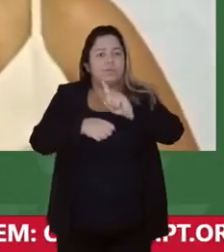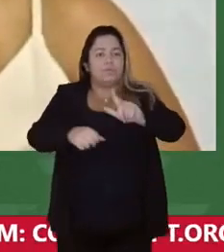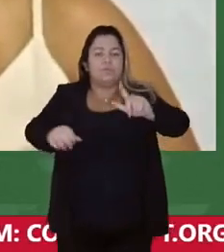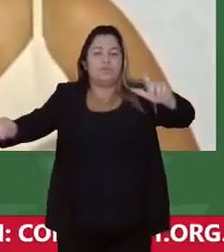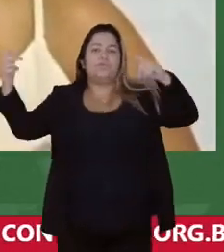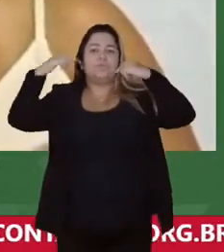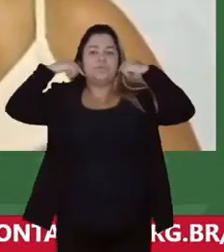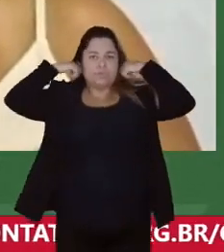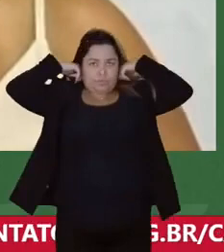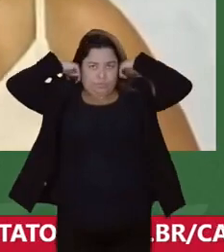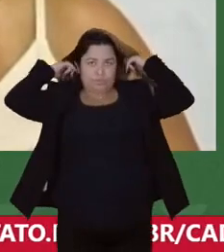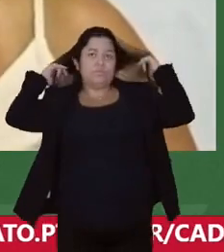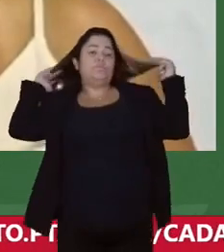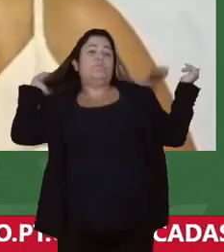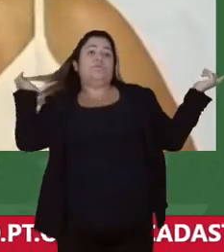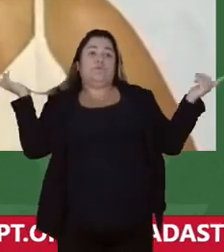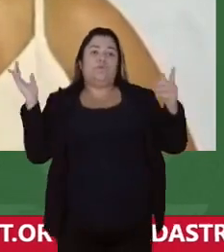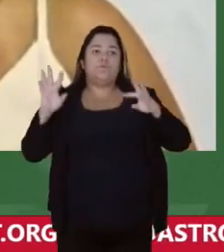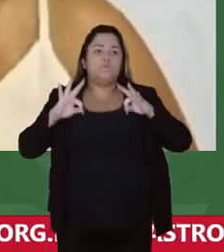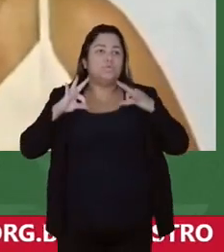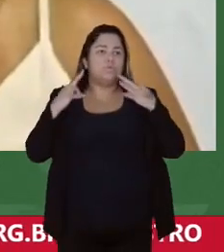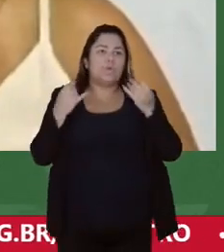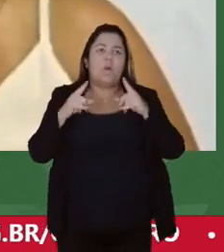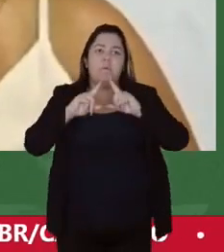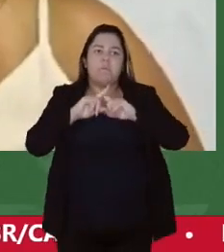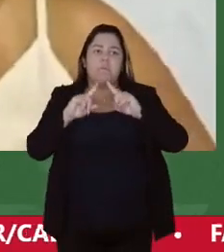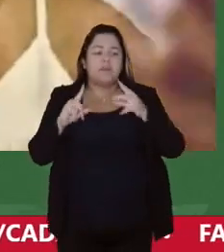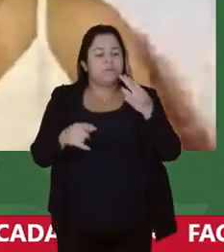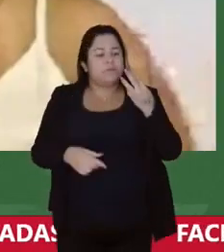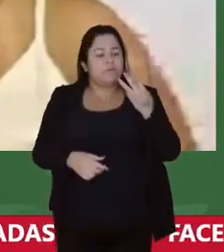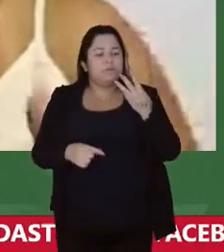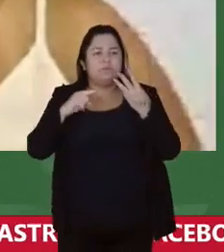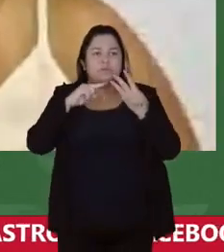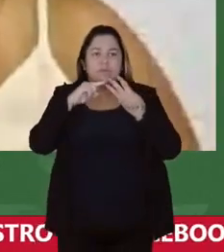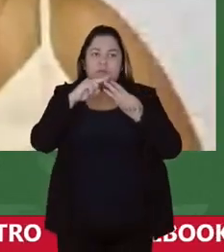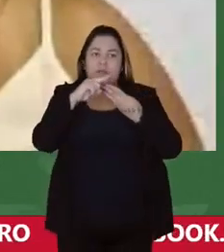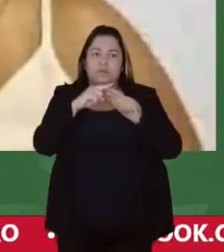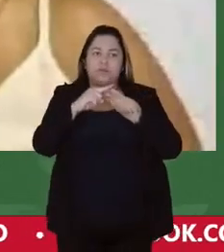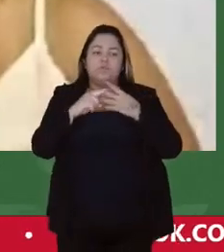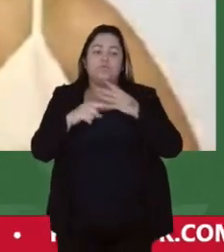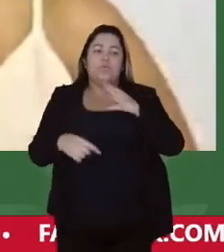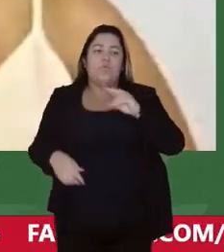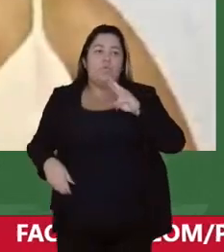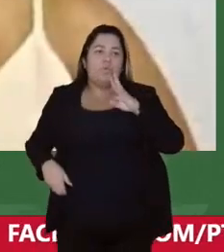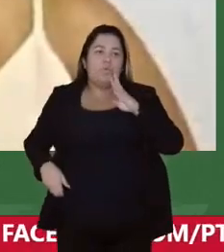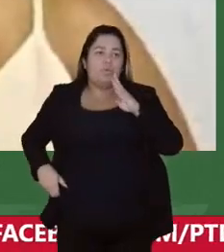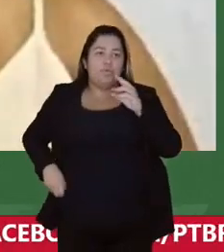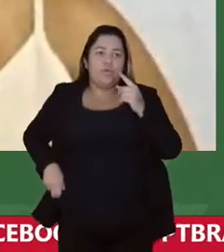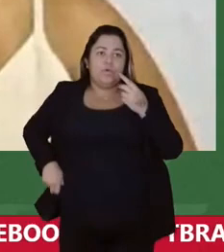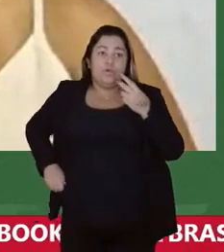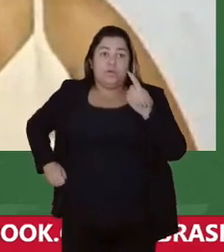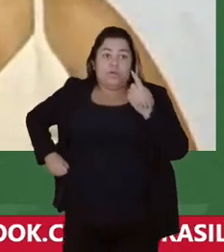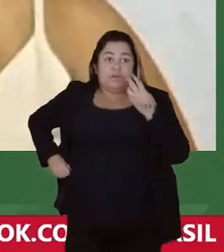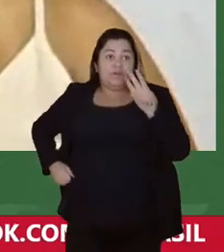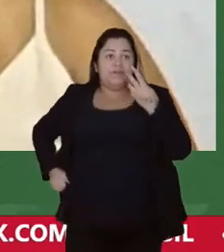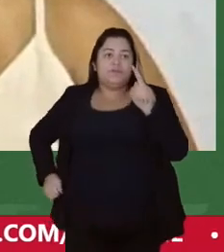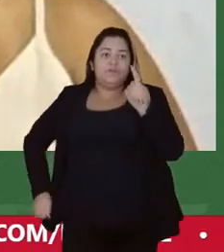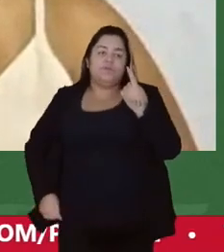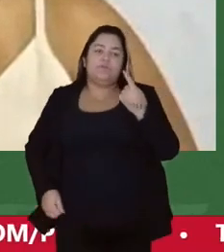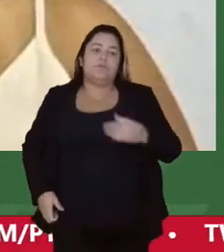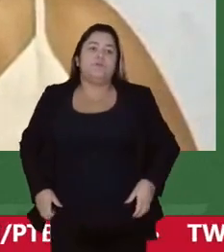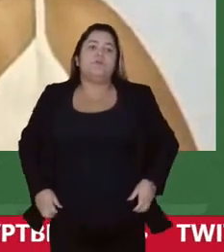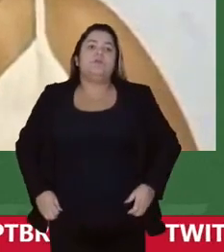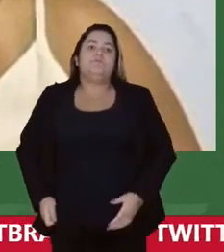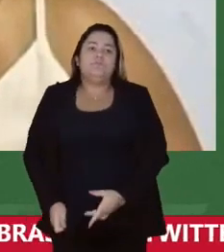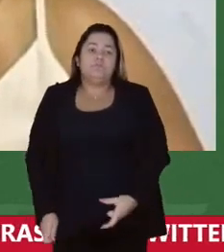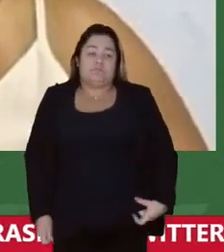Reginaldo, reconstruir tudo. Mas eu considero essas 3 um combo de 3 em uma, um divisor de